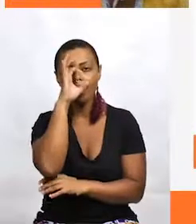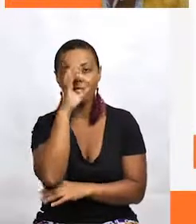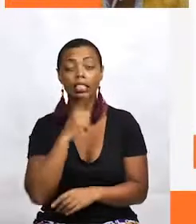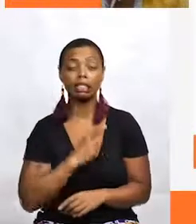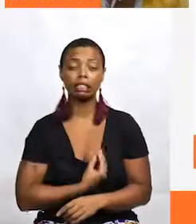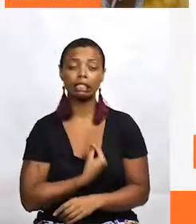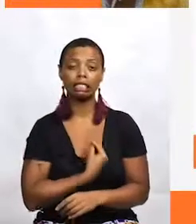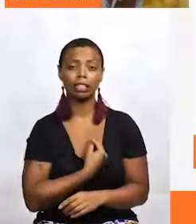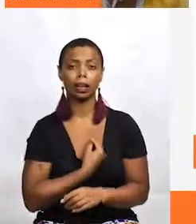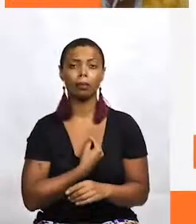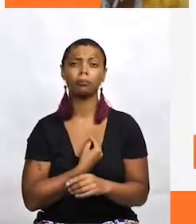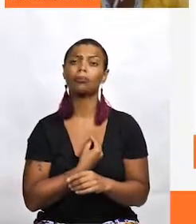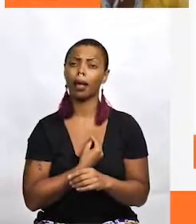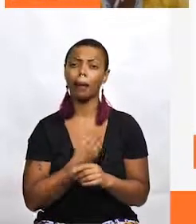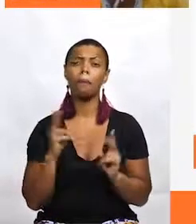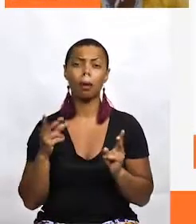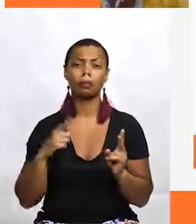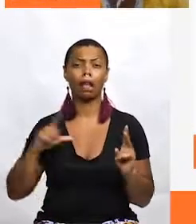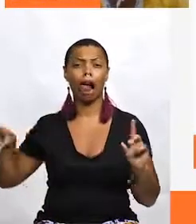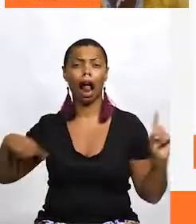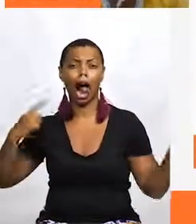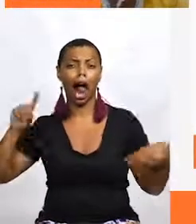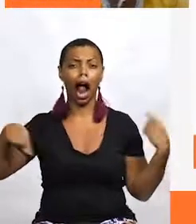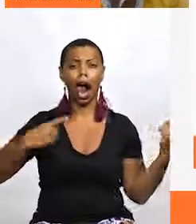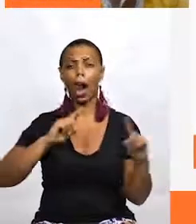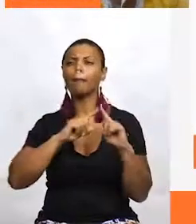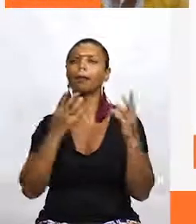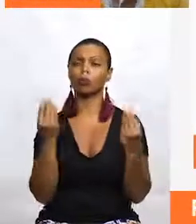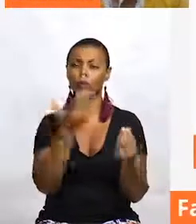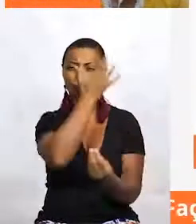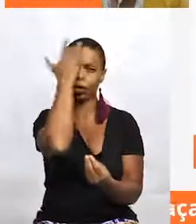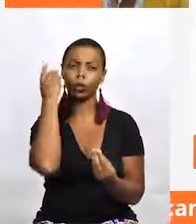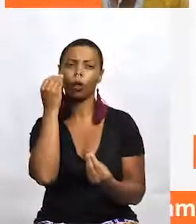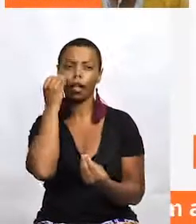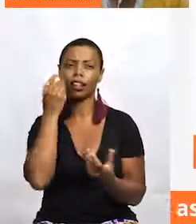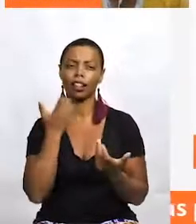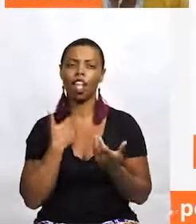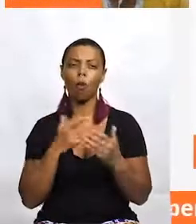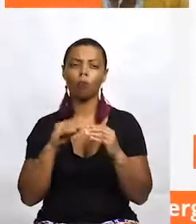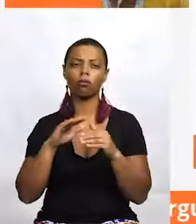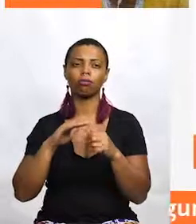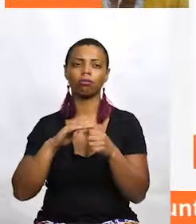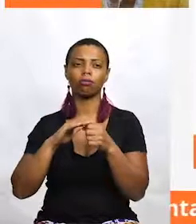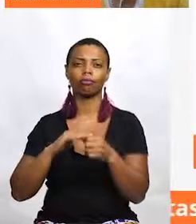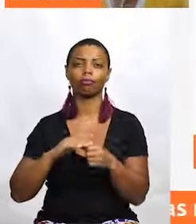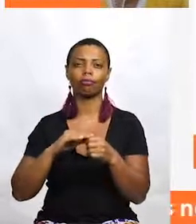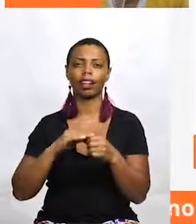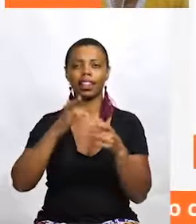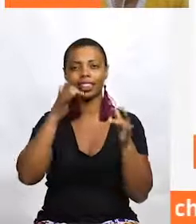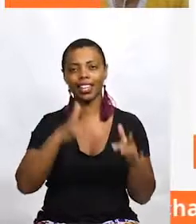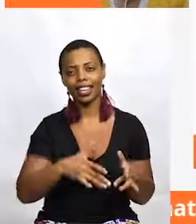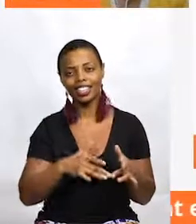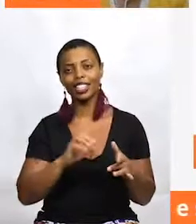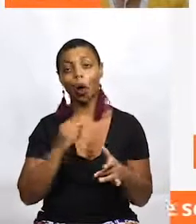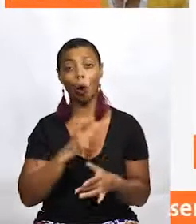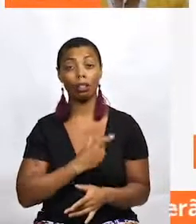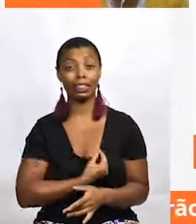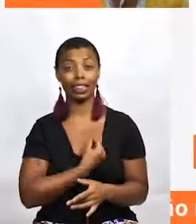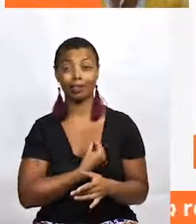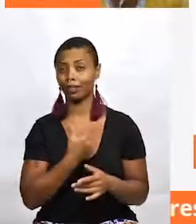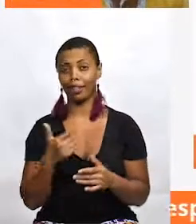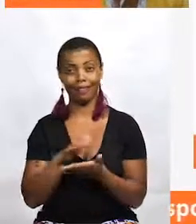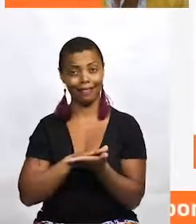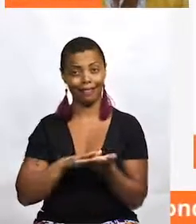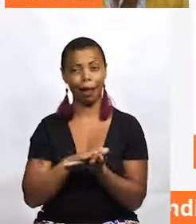apesar de tudo, porque muita gente gostaria que eu não tivesse resistido ou existido. Bom, eu